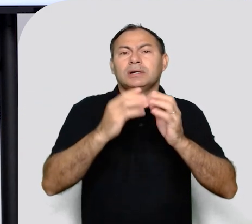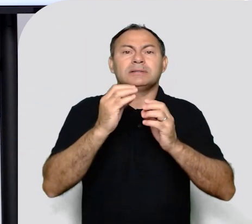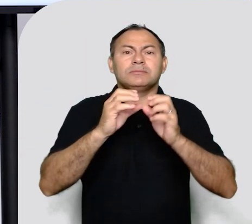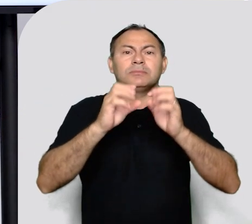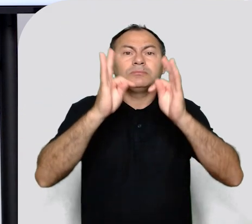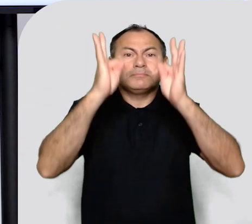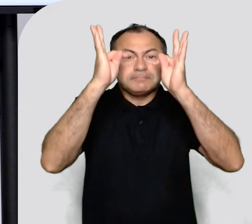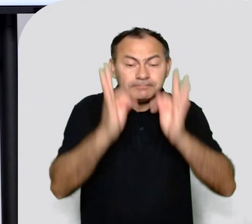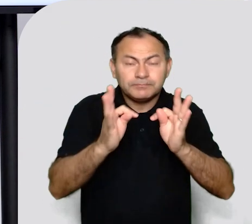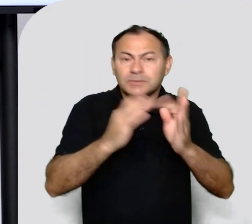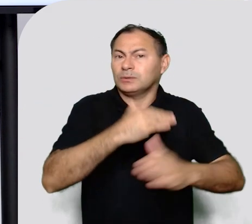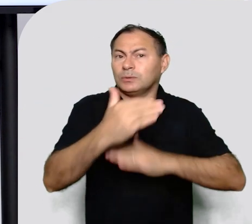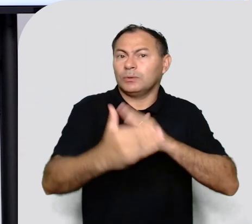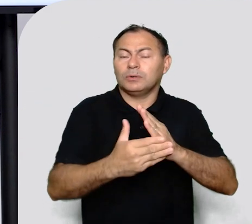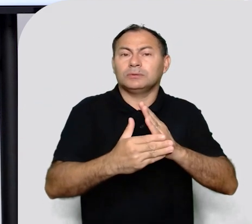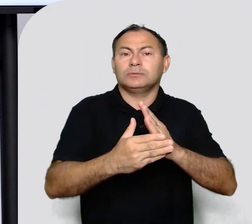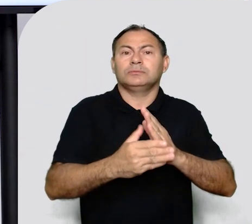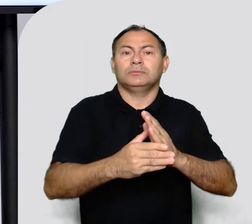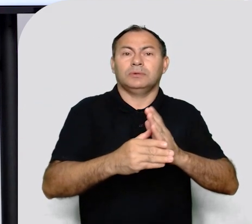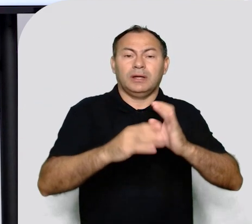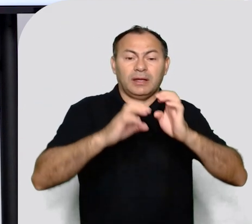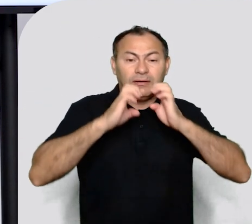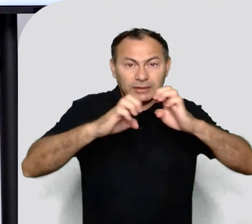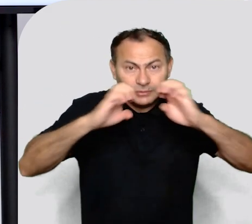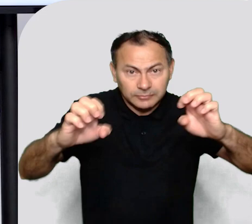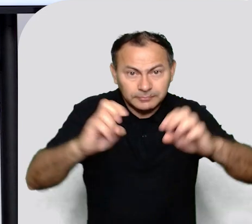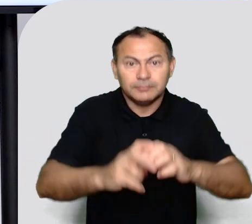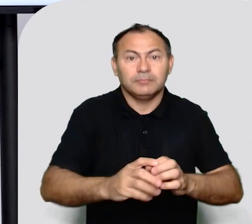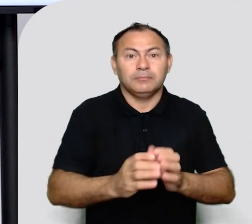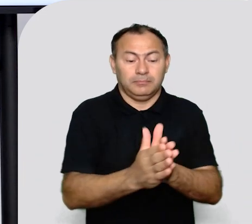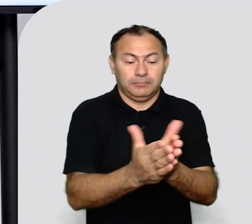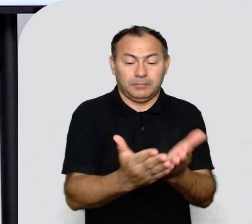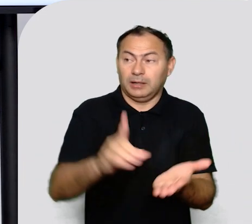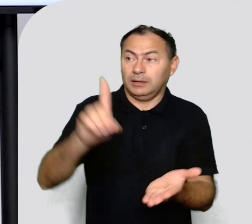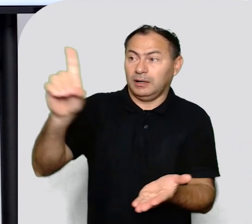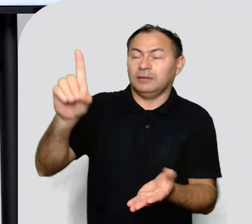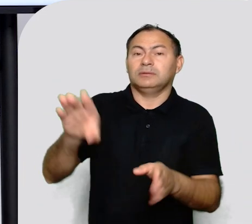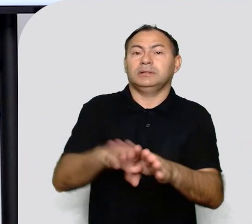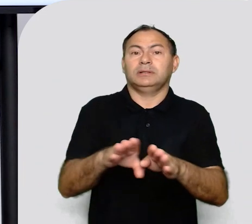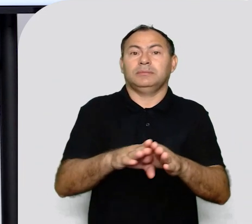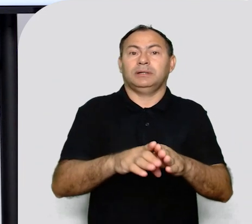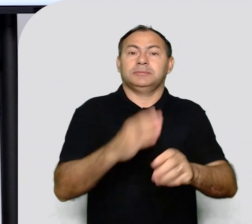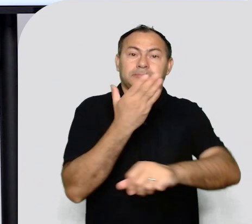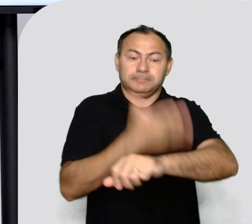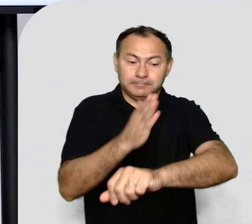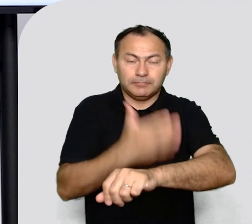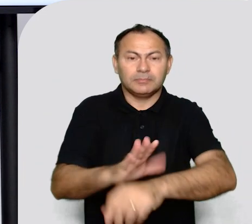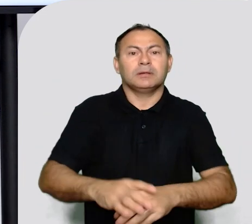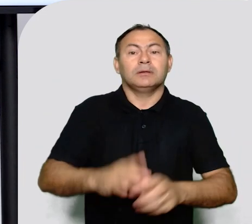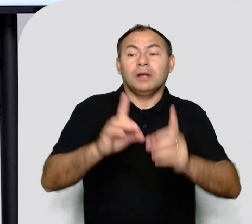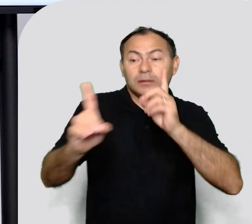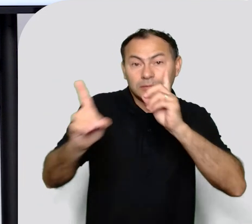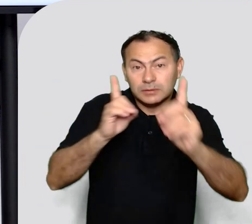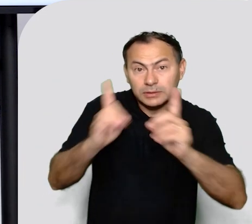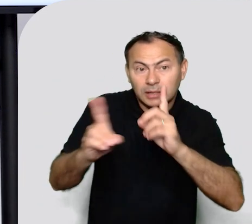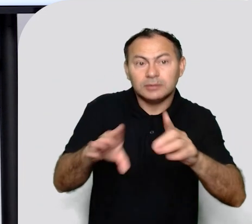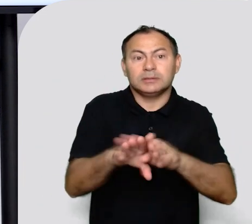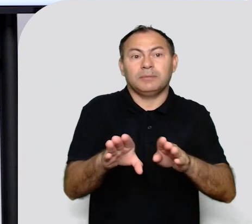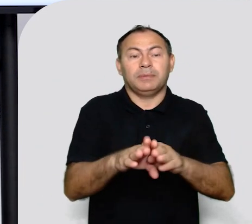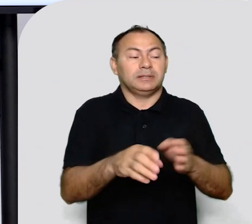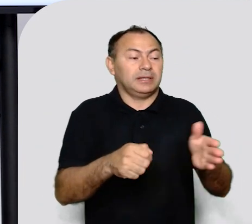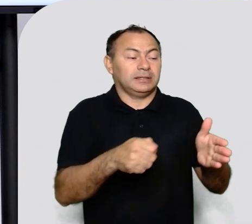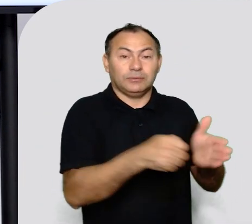dimensões, com todo o testemunho evangélico, por meio da palavra e ação, do diálogo e